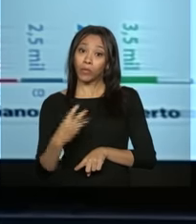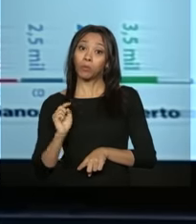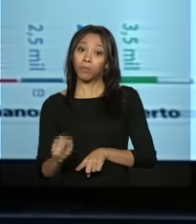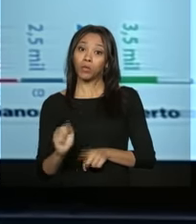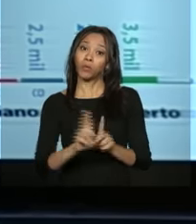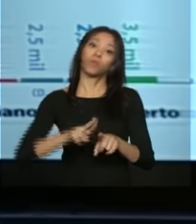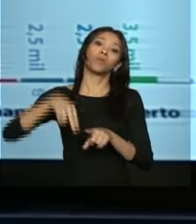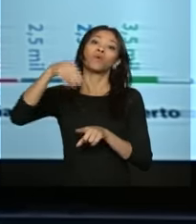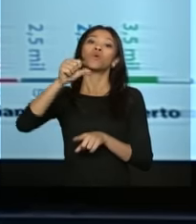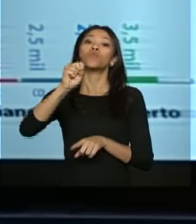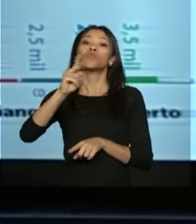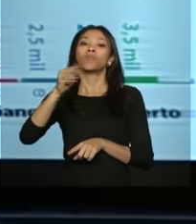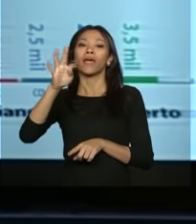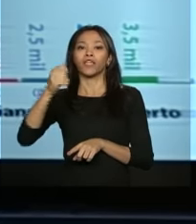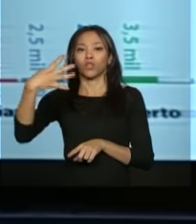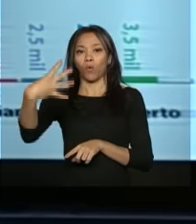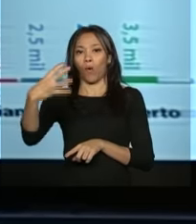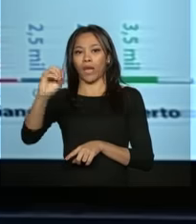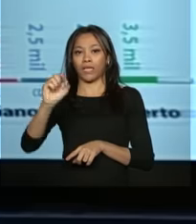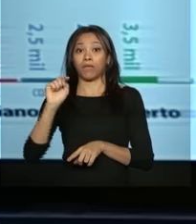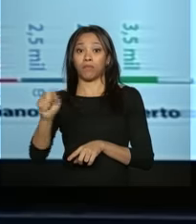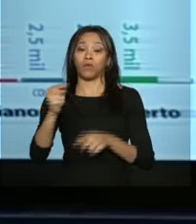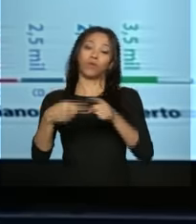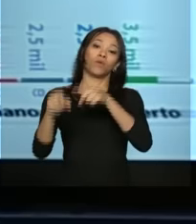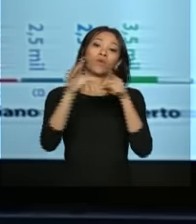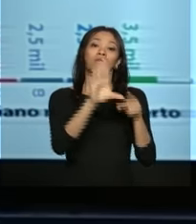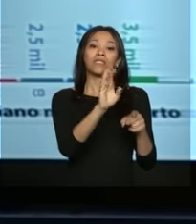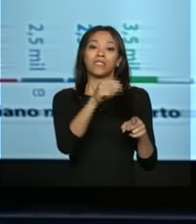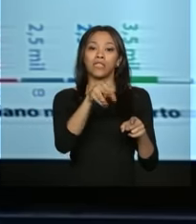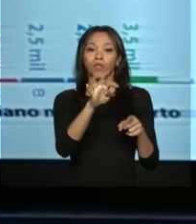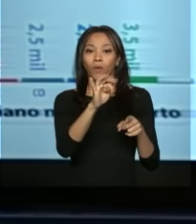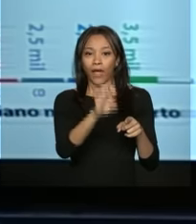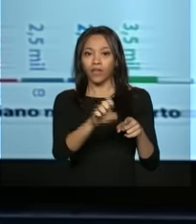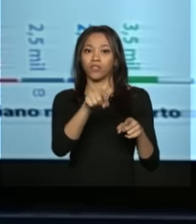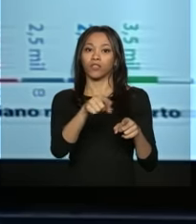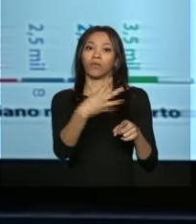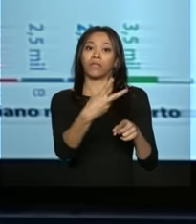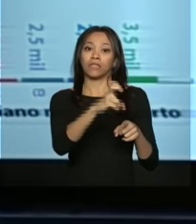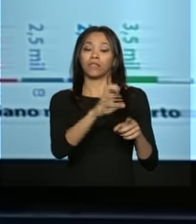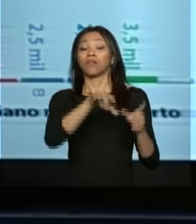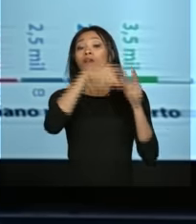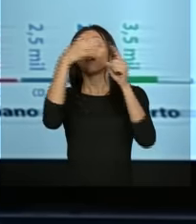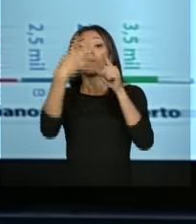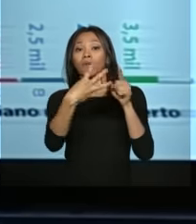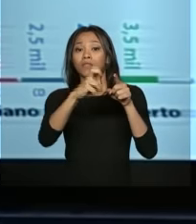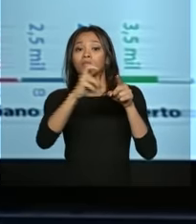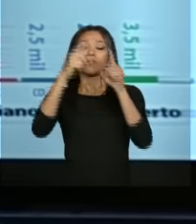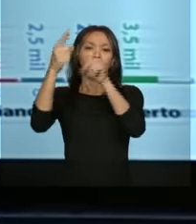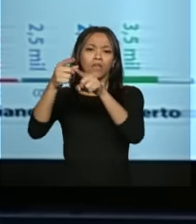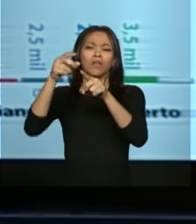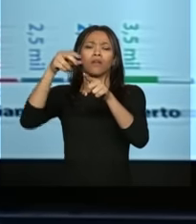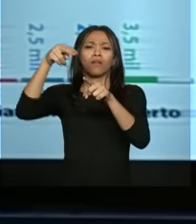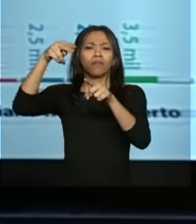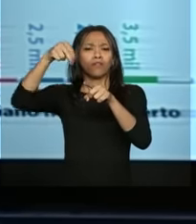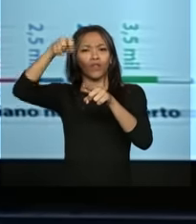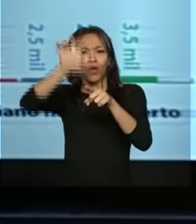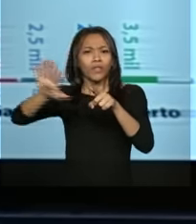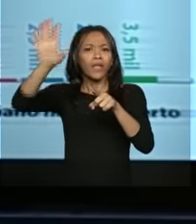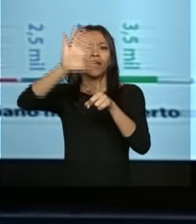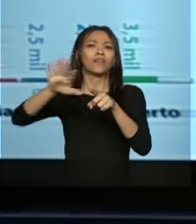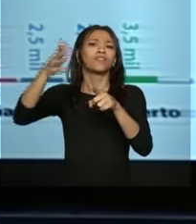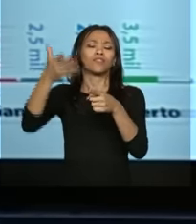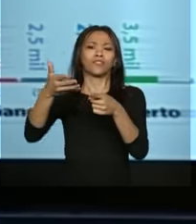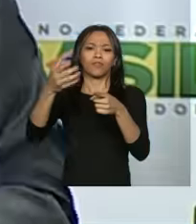sudeste 40.000 na região centrooeste 45 Nordeste 50.000 no norte r